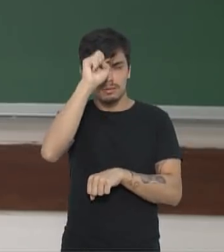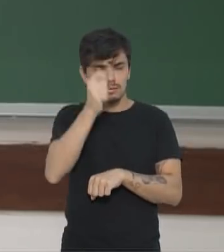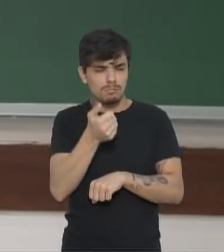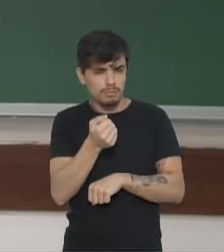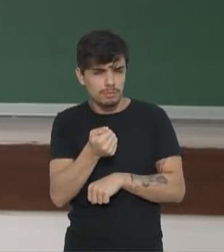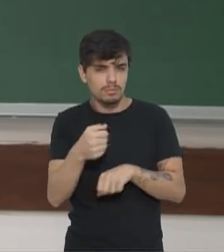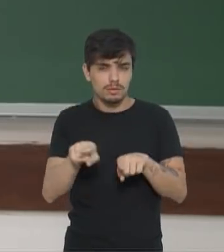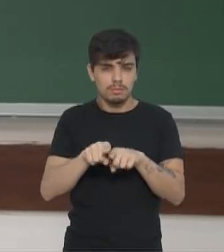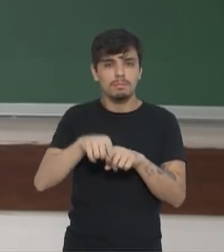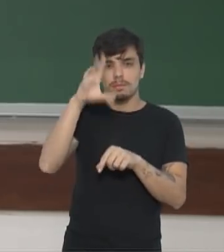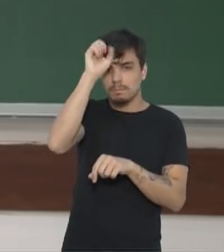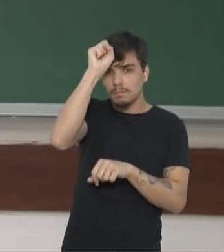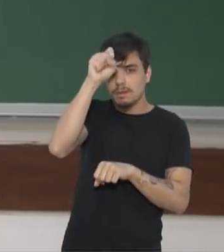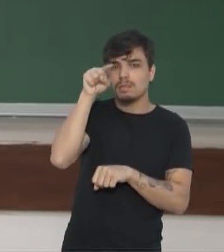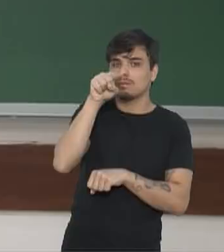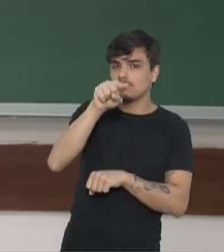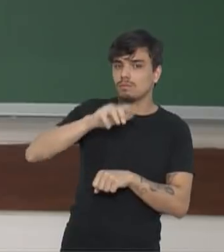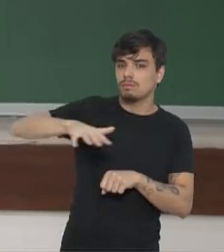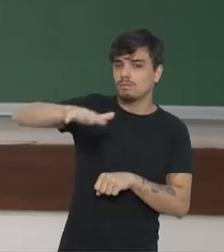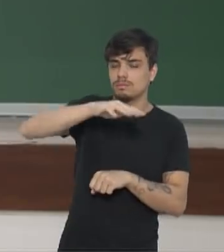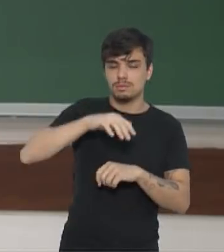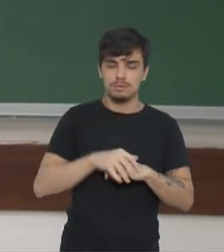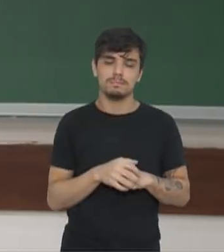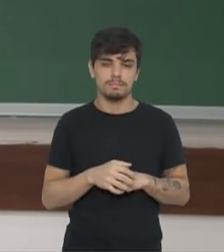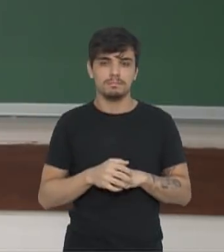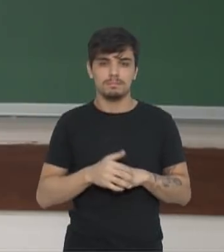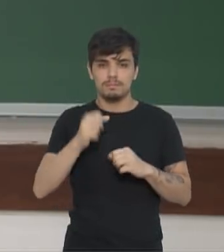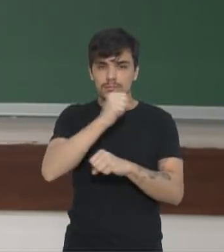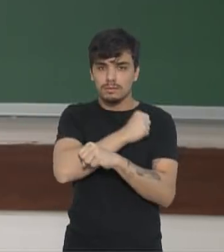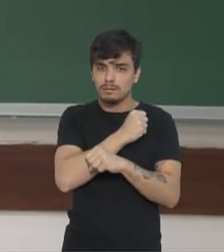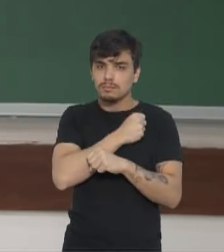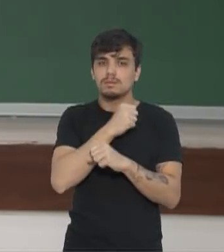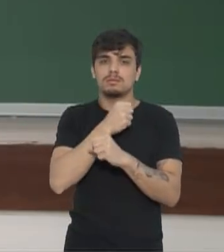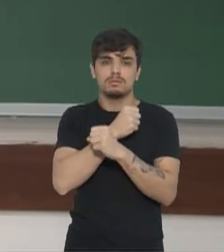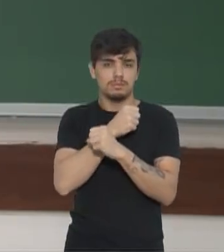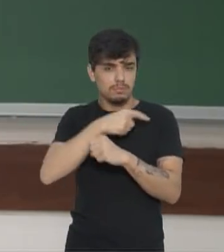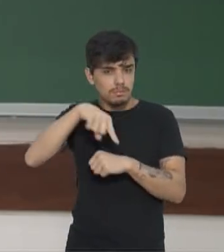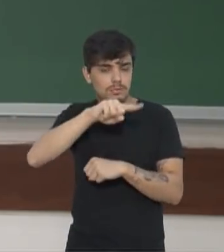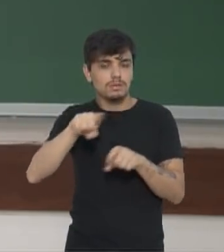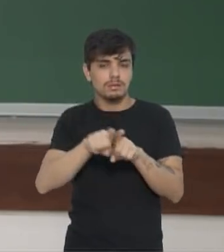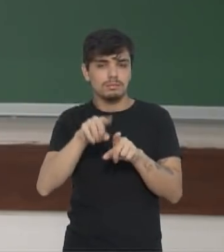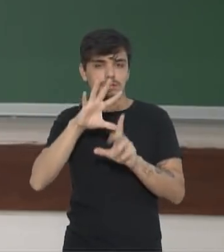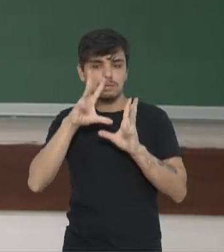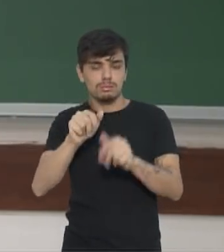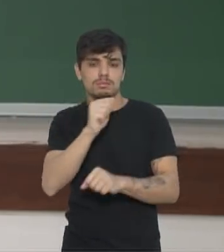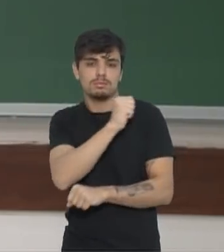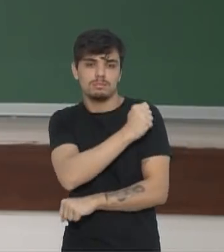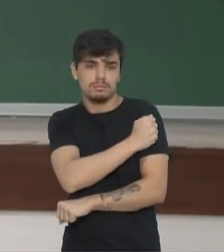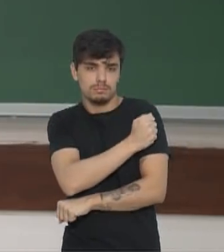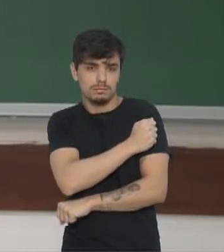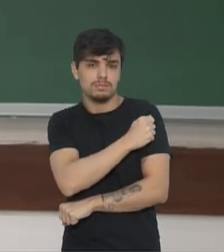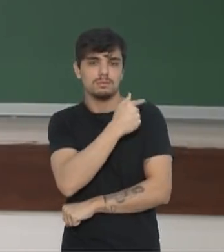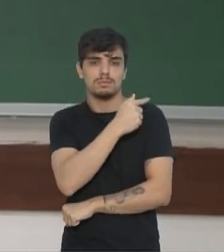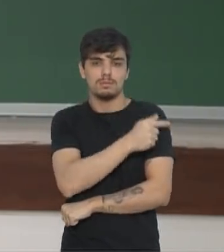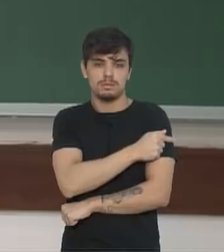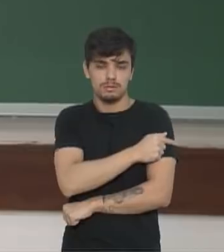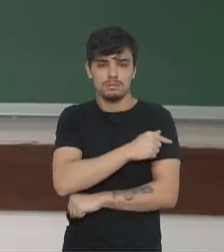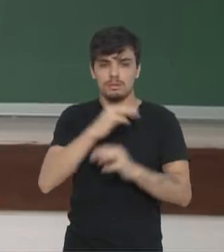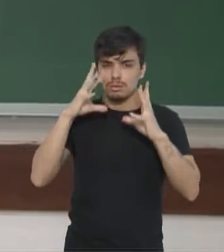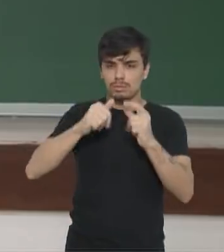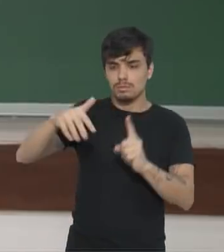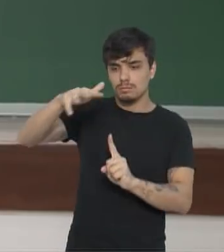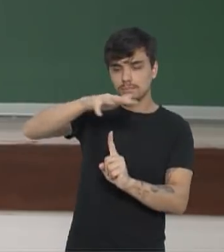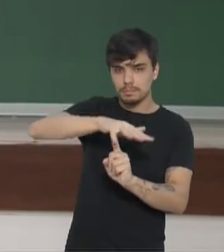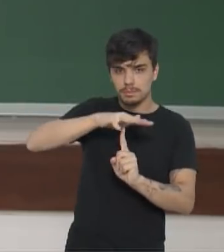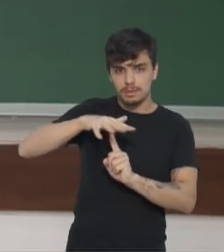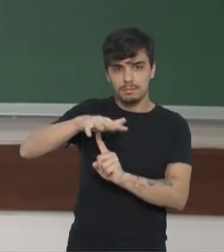assim como estou aprendendo muito com todos vocês aí. Um abração, todos os alunos do 7º ano, todo esse nosso Paranazão